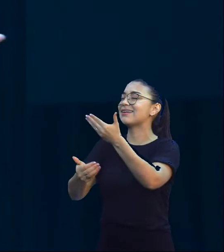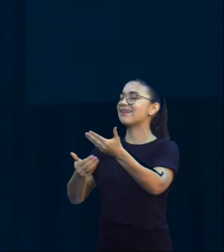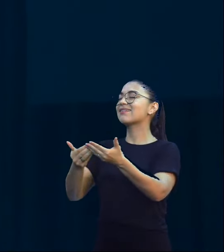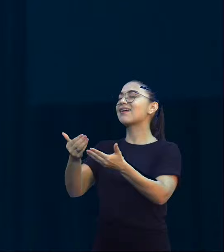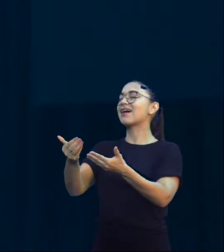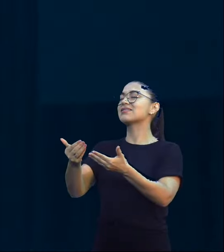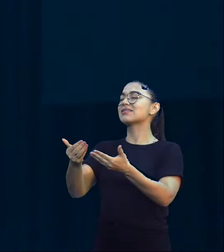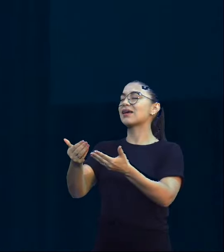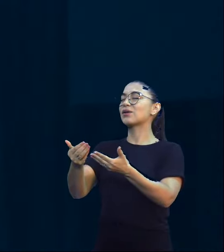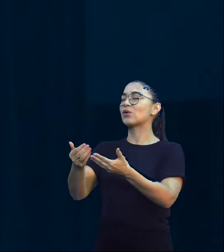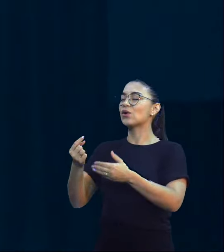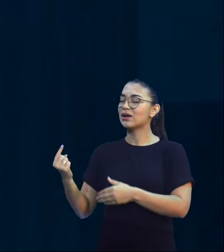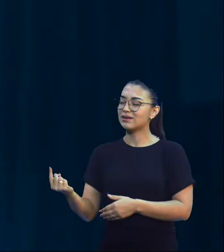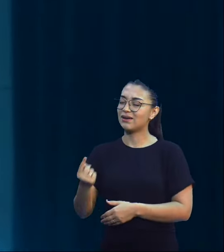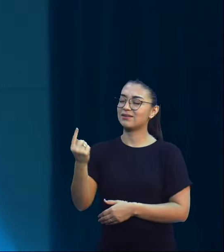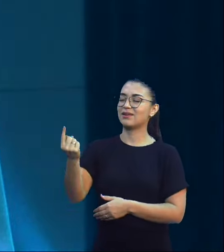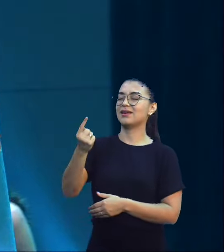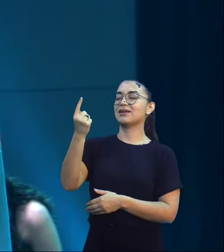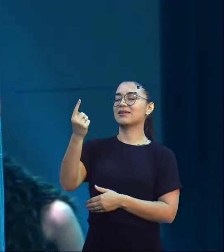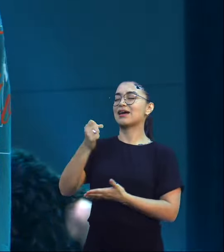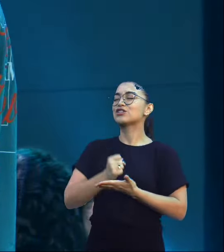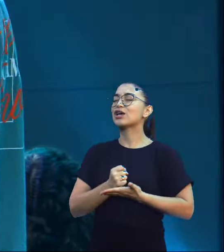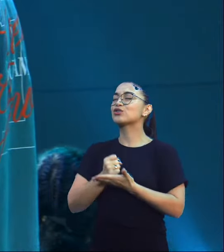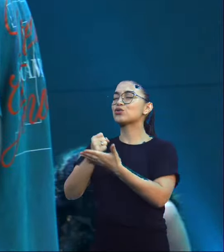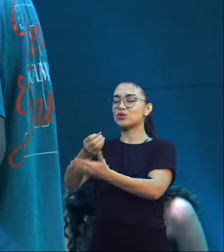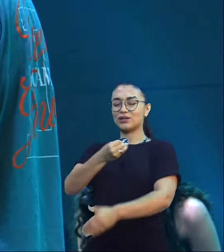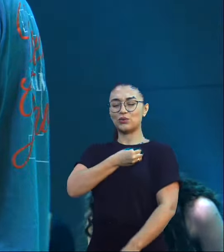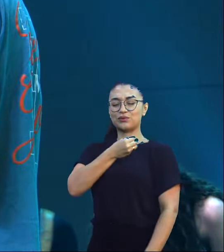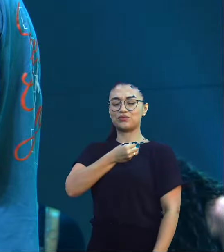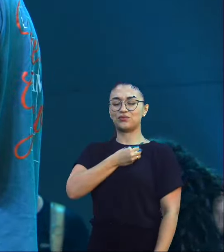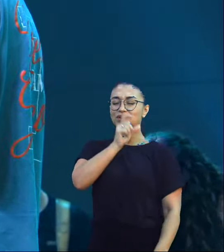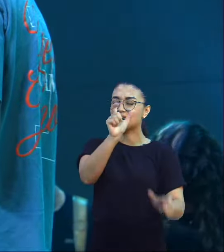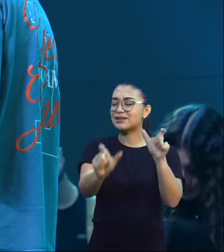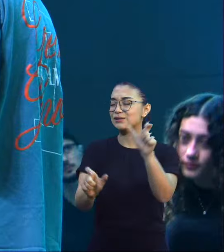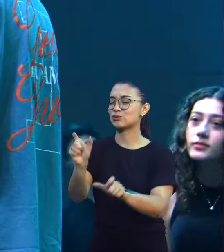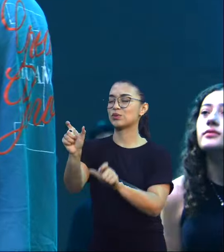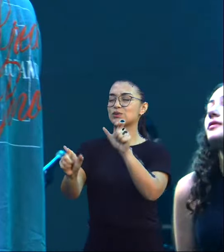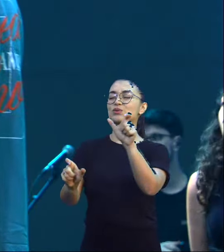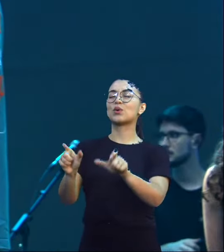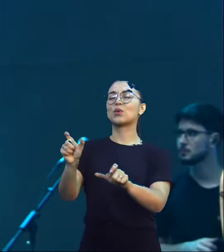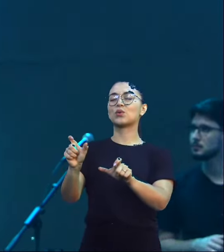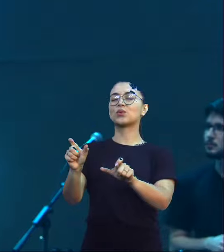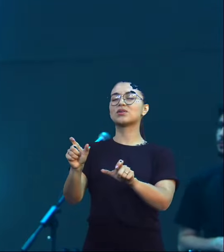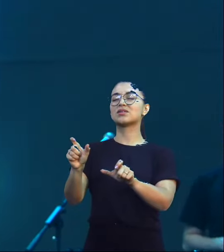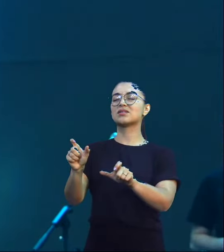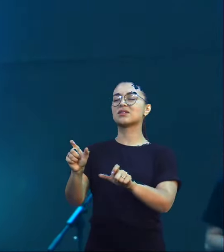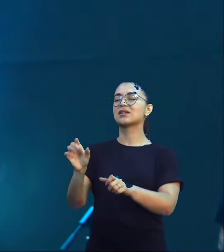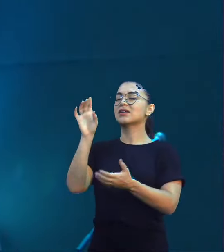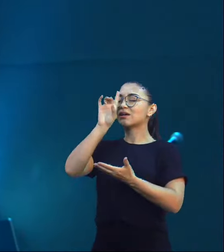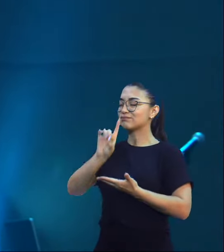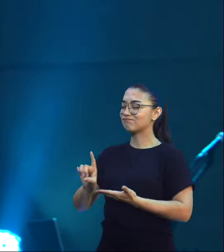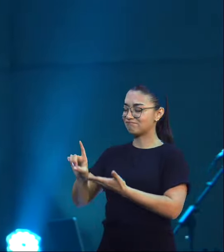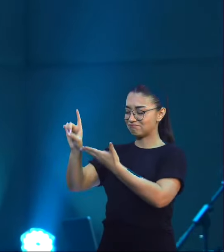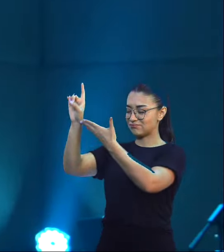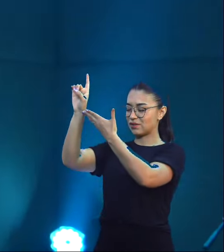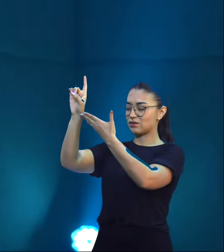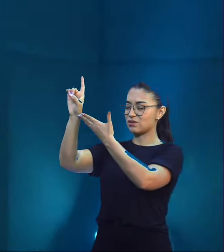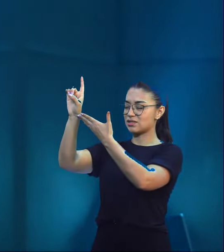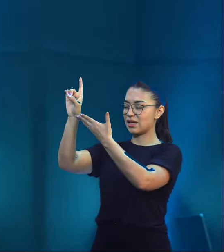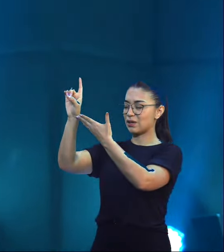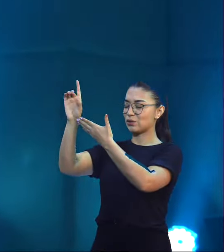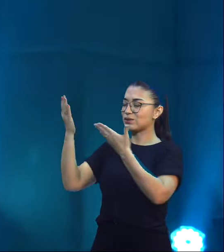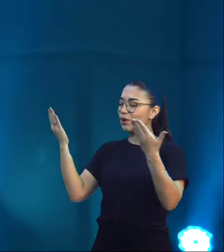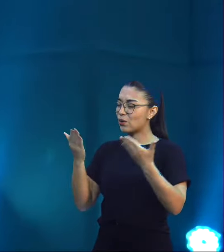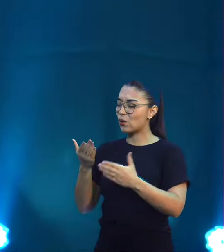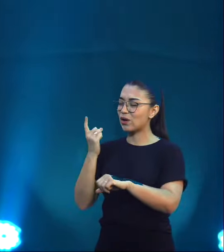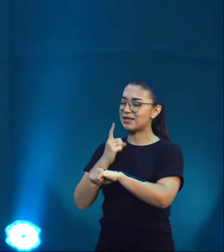que dê fruto na eternidade, na vida de pessoas, na vida com Deus de pessoas. Então, Pai, nesse